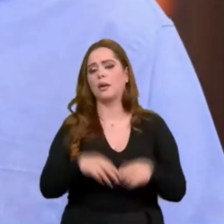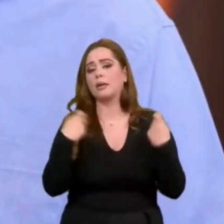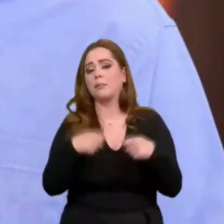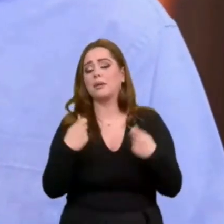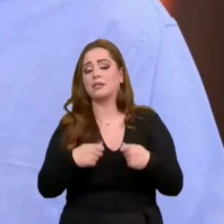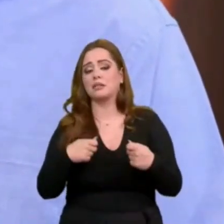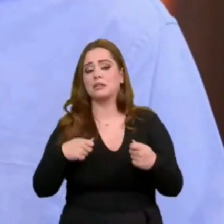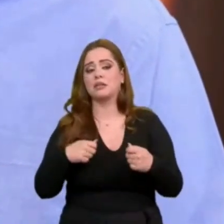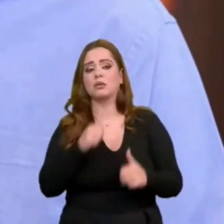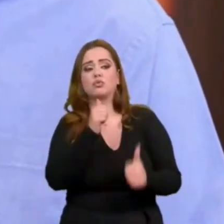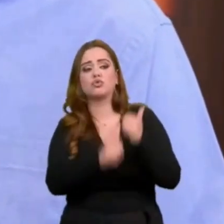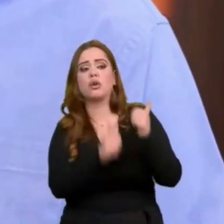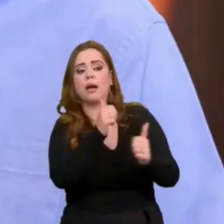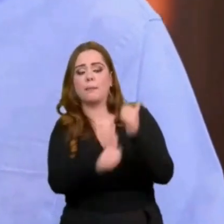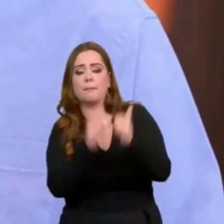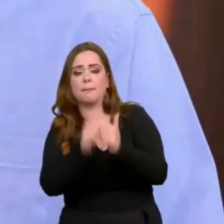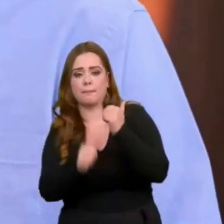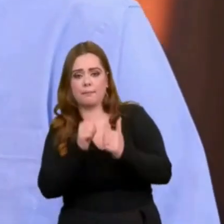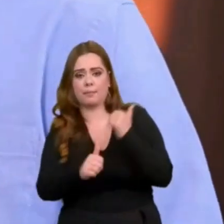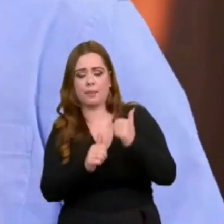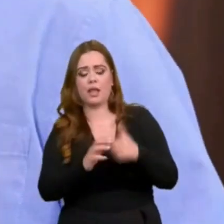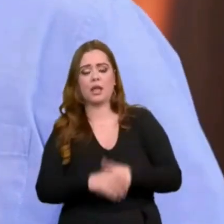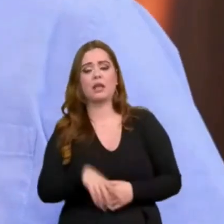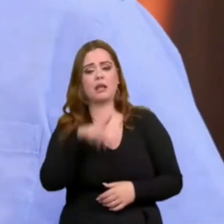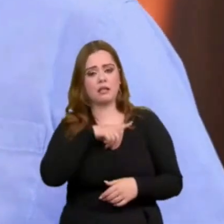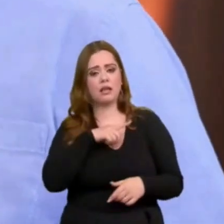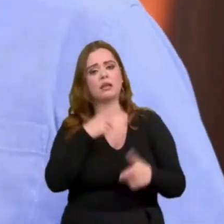do fêmur. Faz tempo que eu tenho isso.